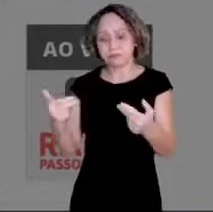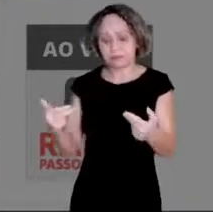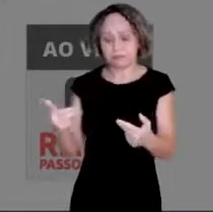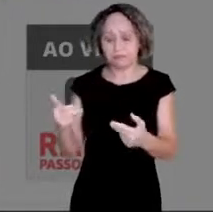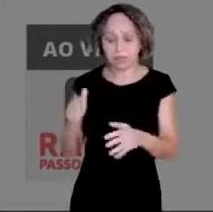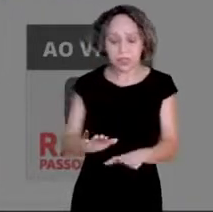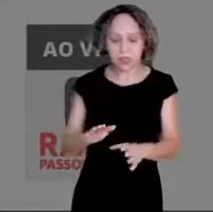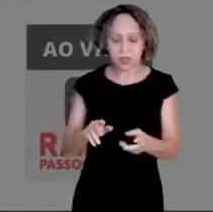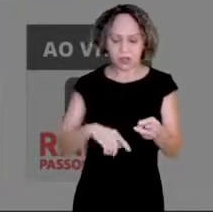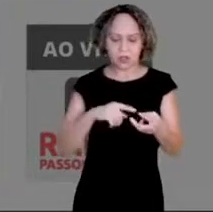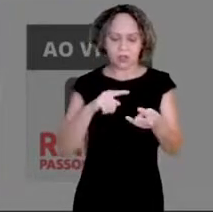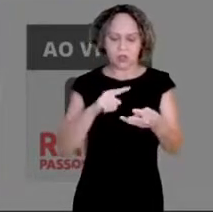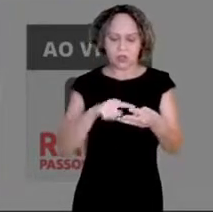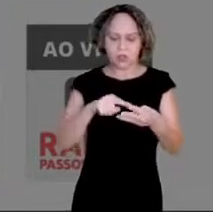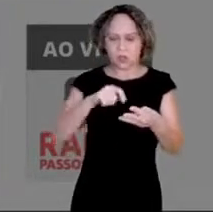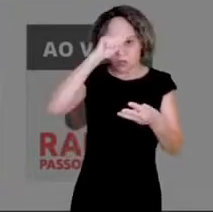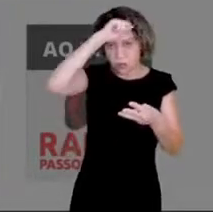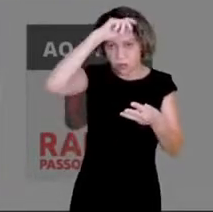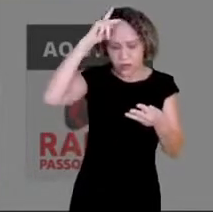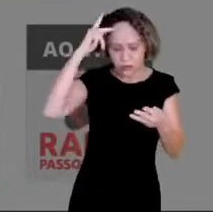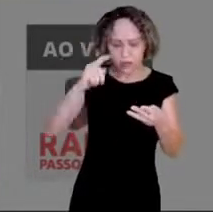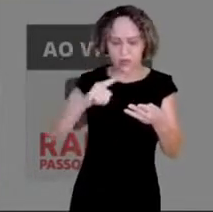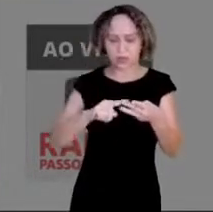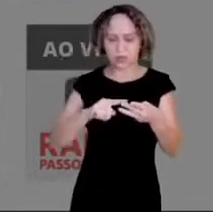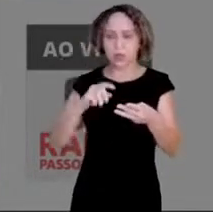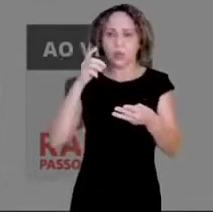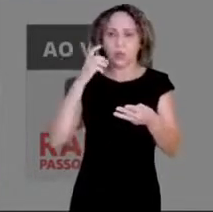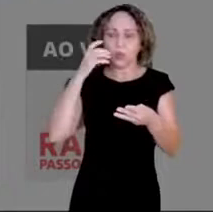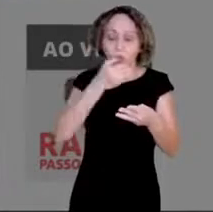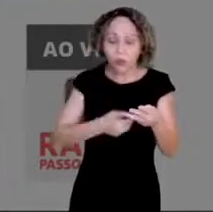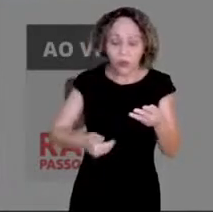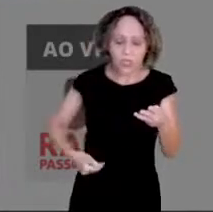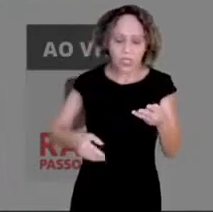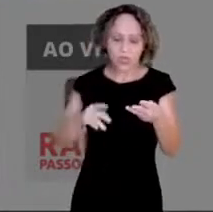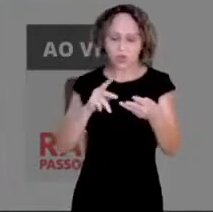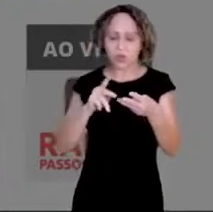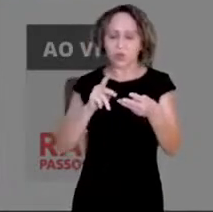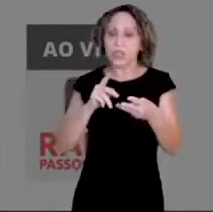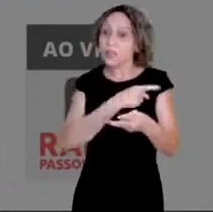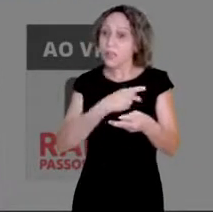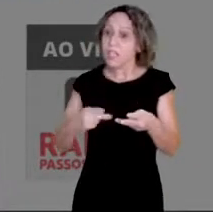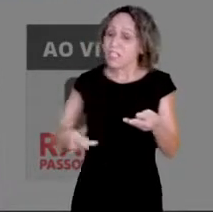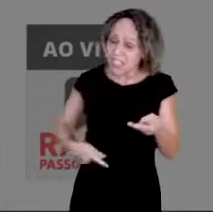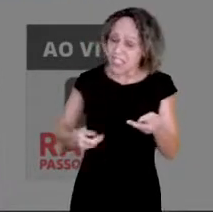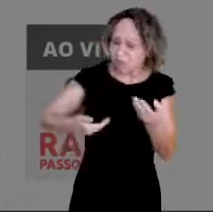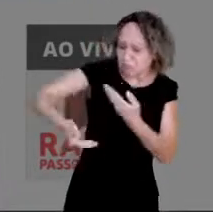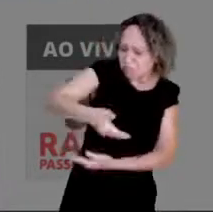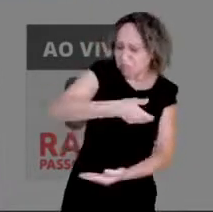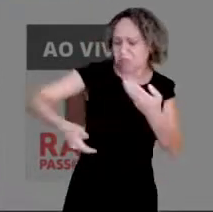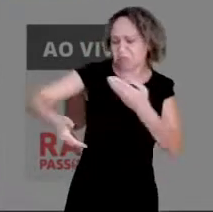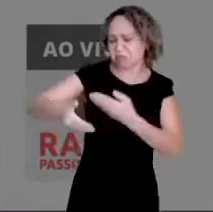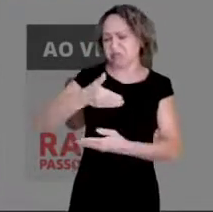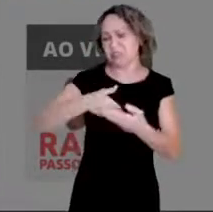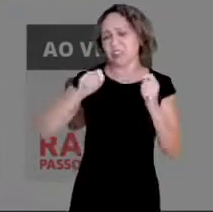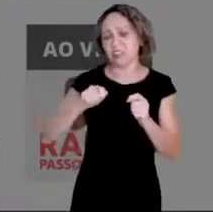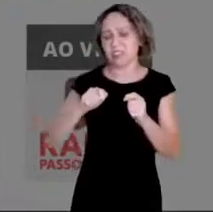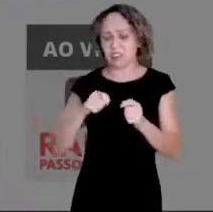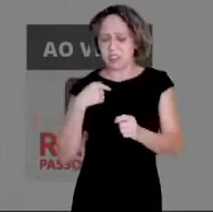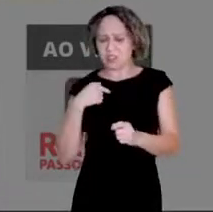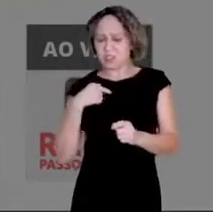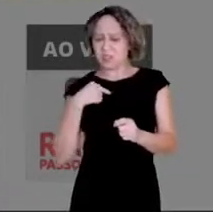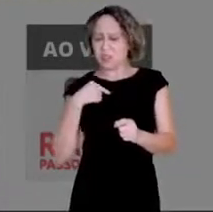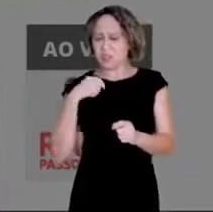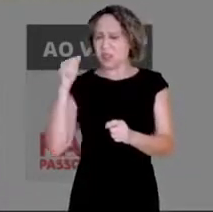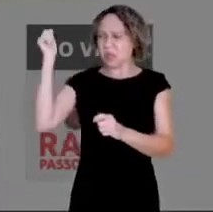parte dos institutos federais, eu gostaria de falar para o senhor que, através de emenda parlamentar, nós estamos realizando no